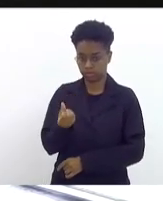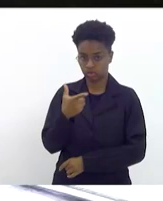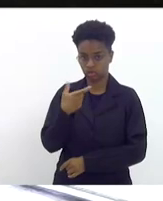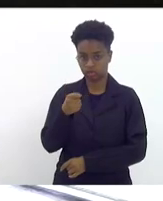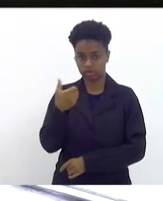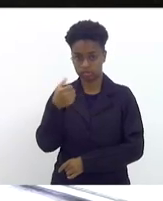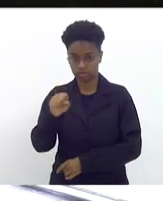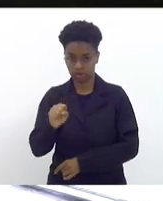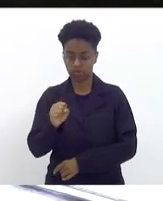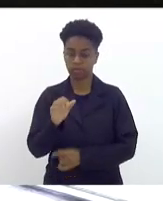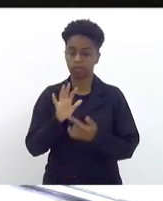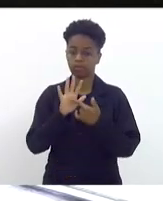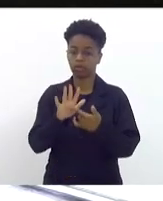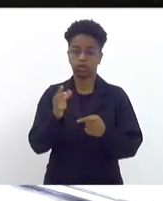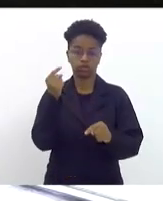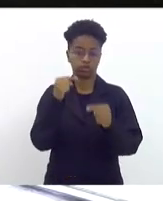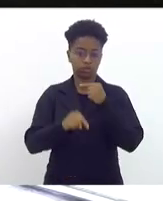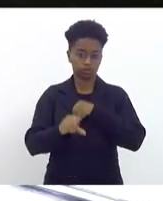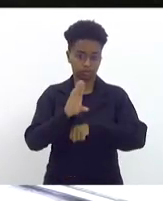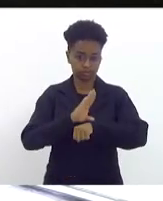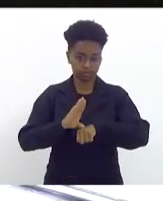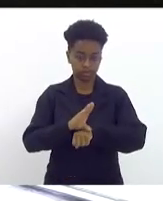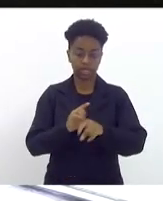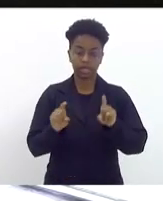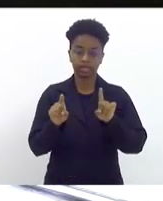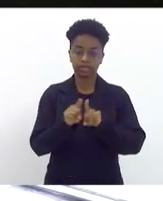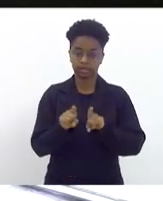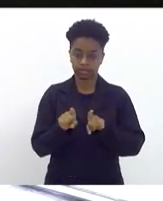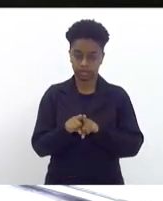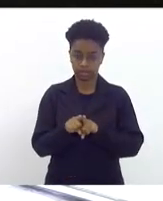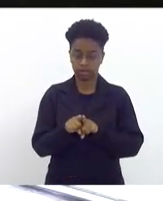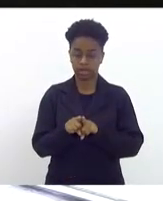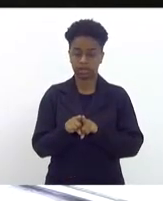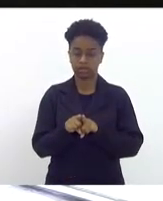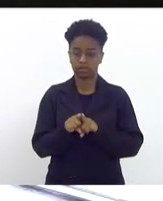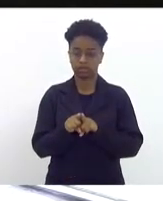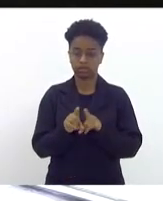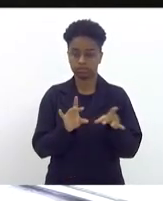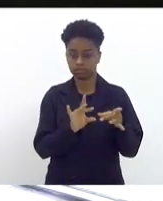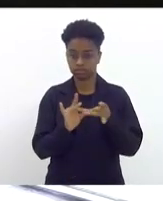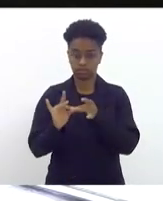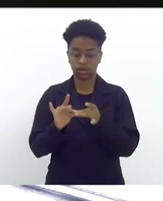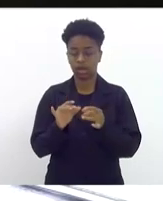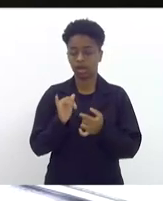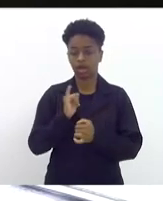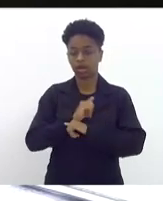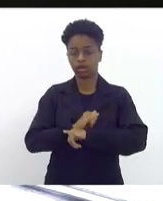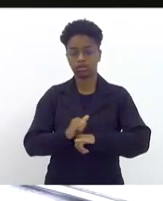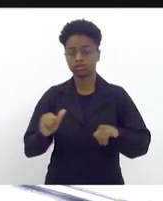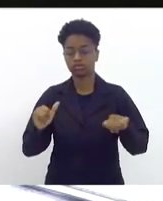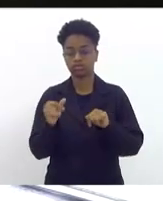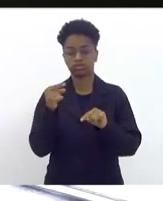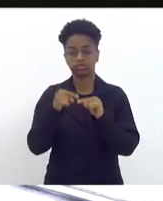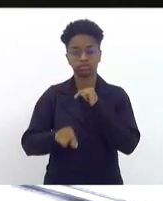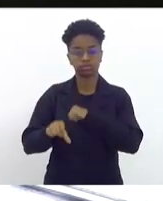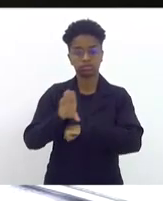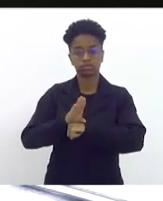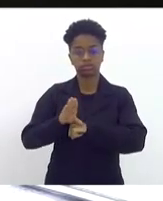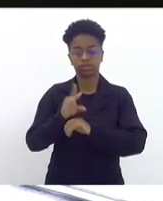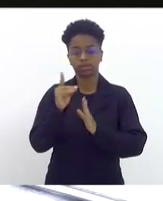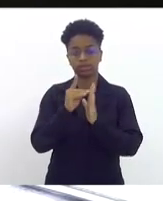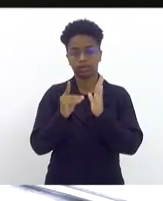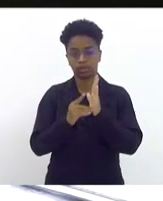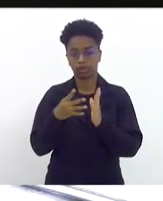inconstitucionais e por arrasto também declarou incondicionalidade do